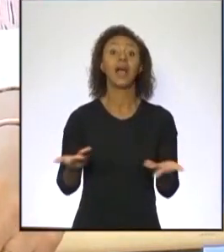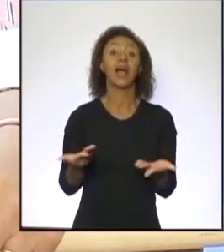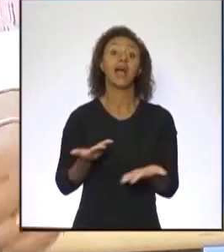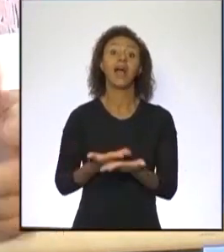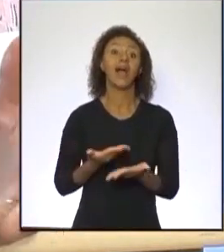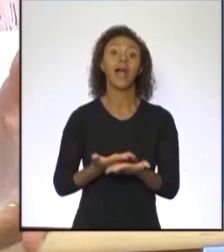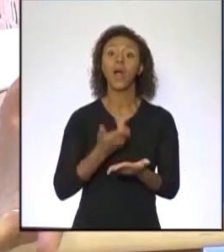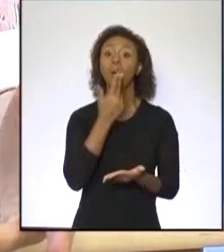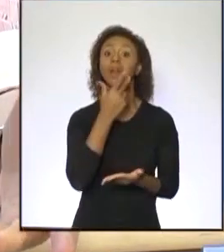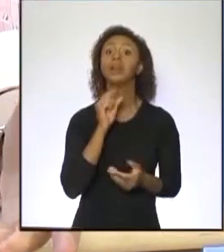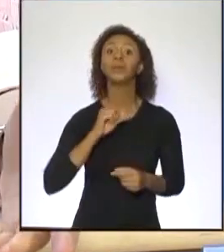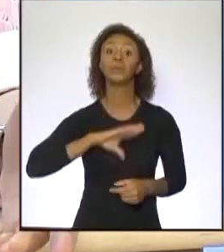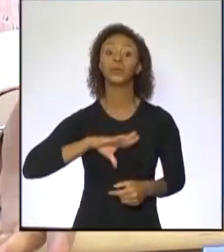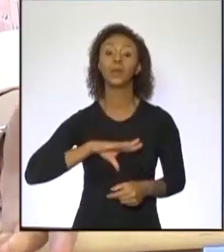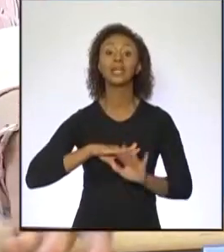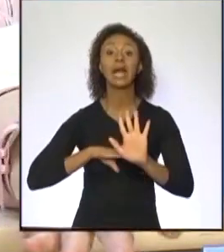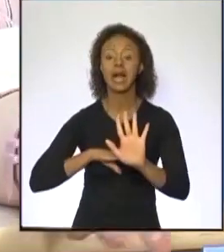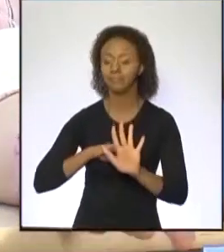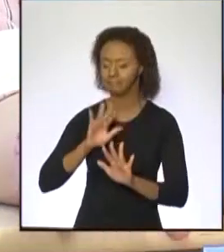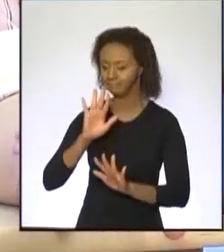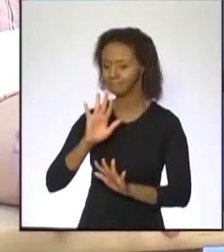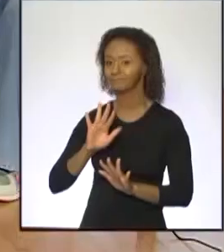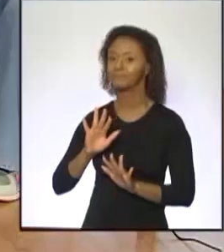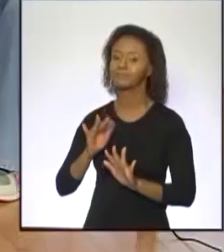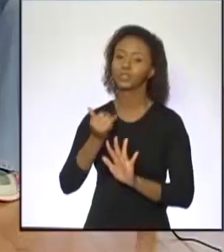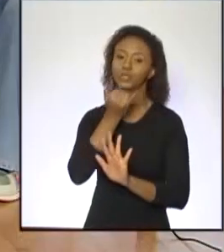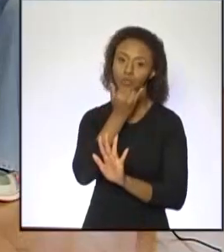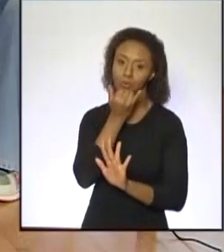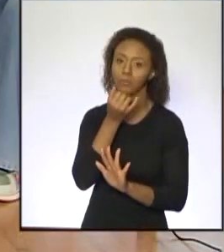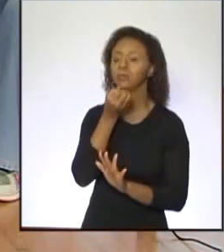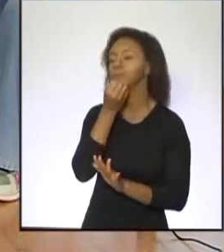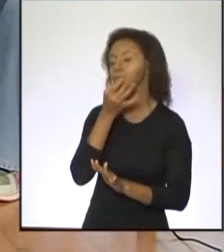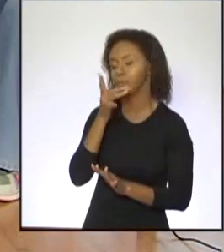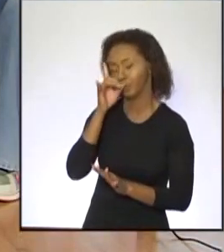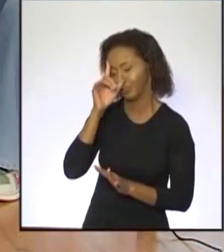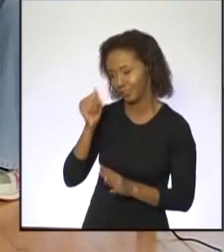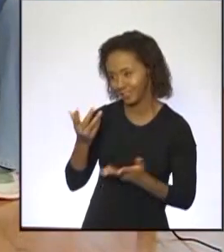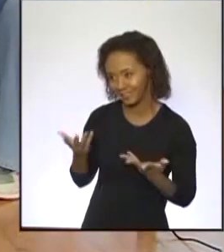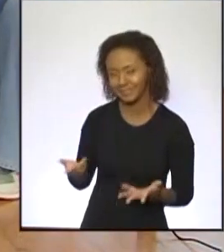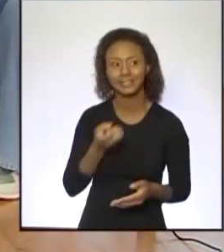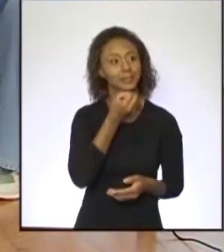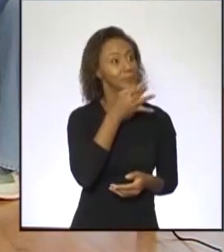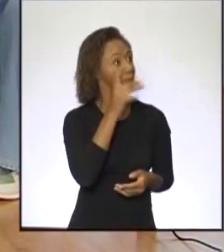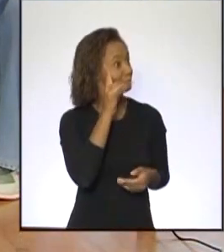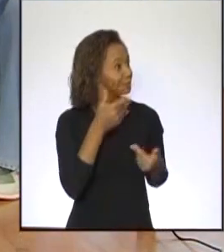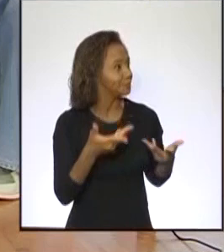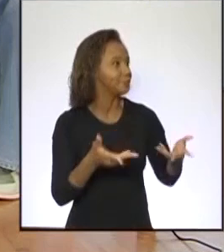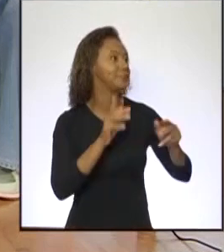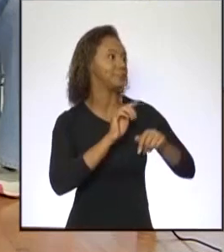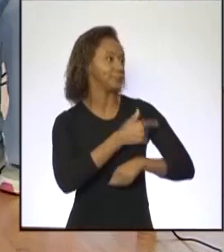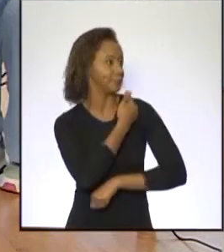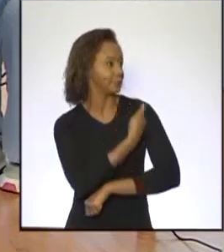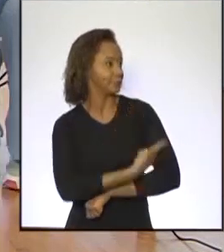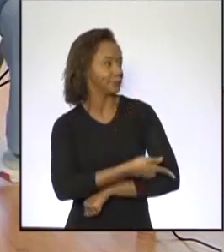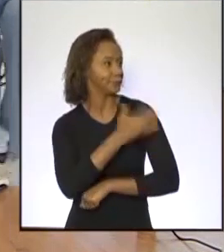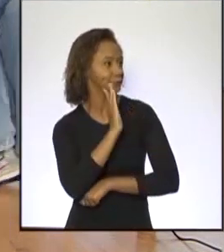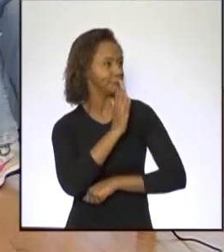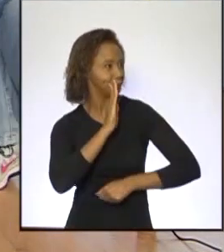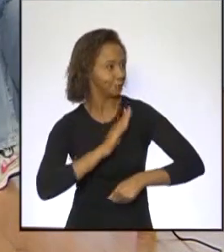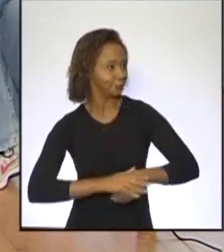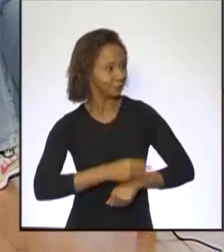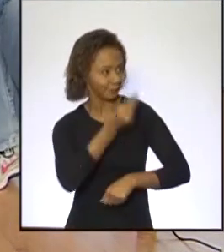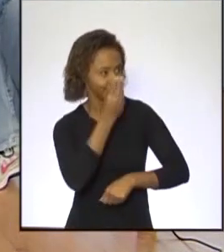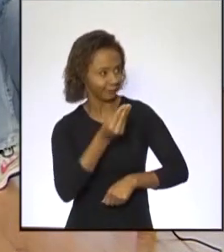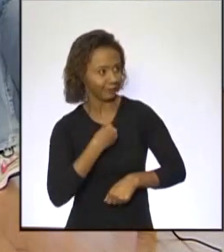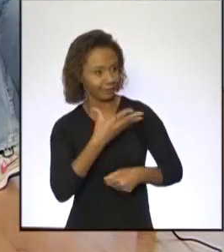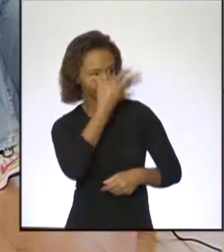portuguesa. Eu gostaria de falar, né, Kátia? Kátia, perdão. Bom dia. Bom dia, Roseli. Ora, pensei que eu fosse